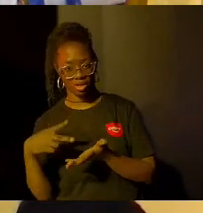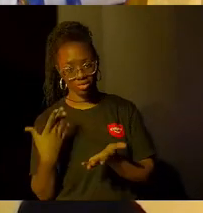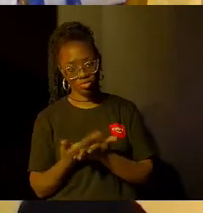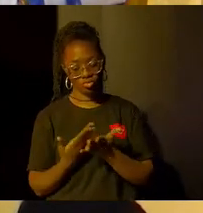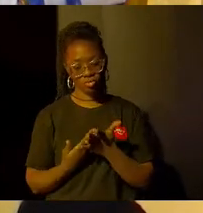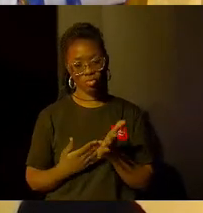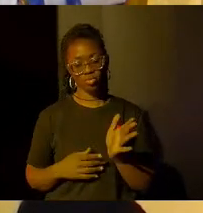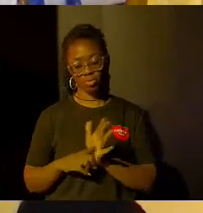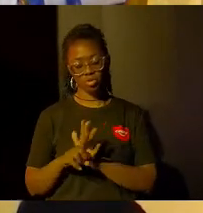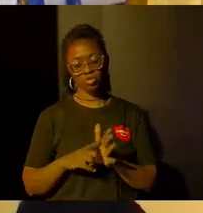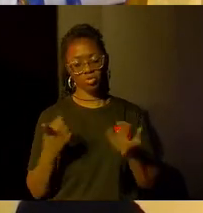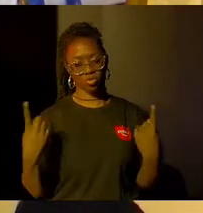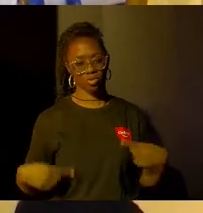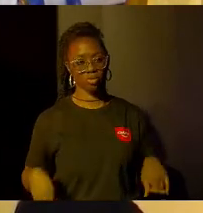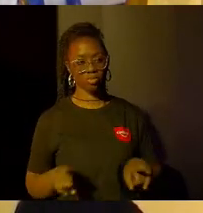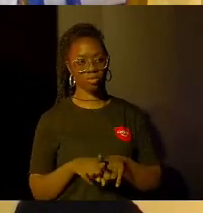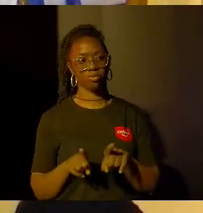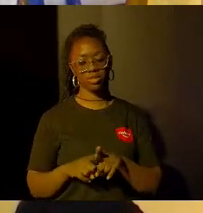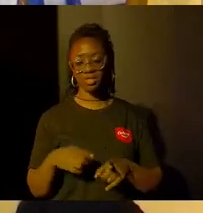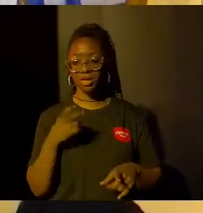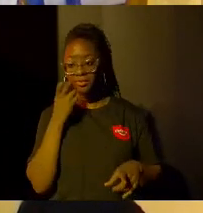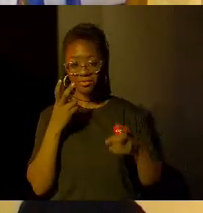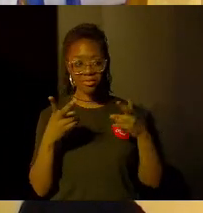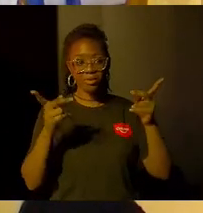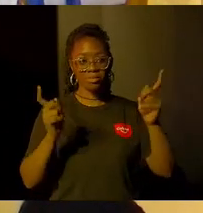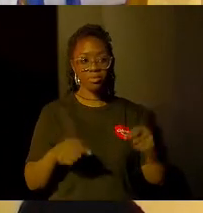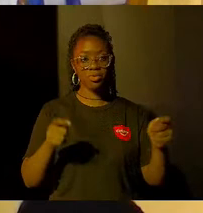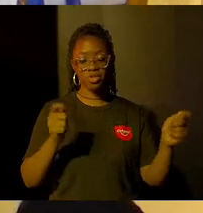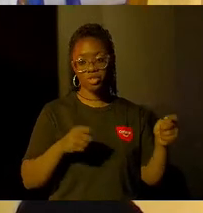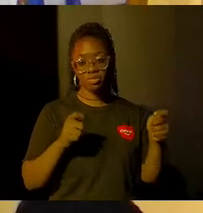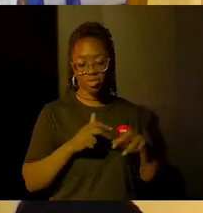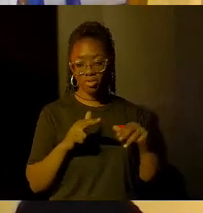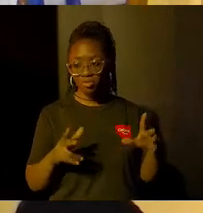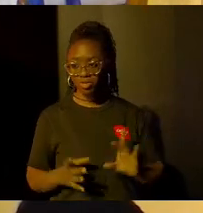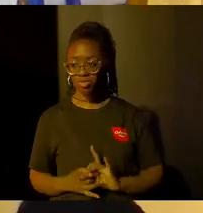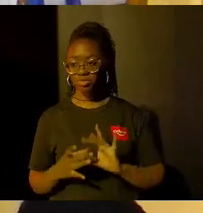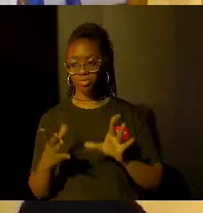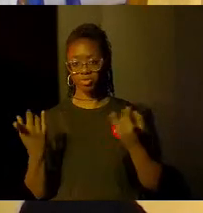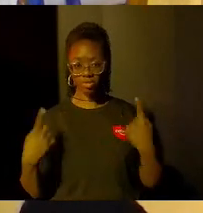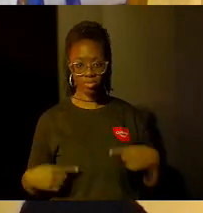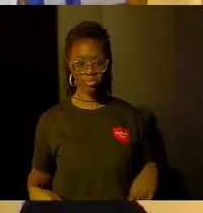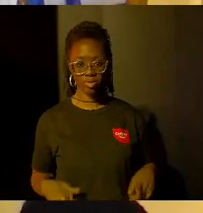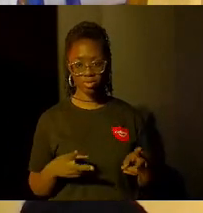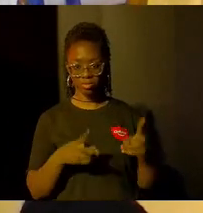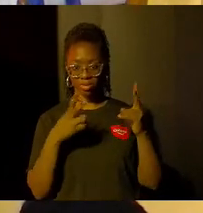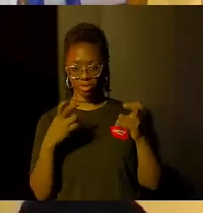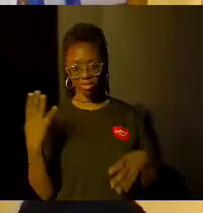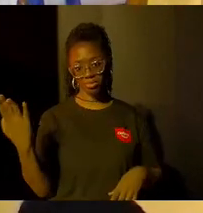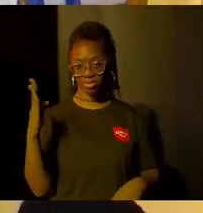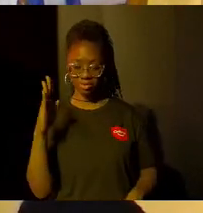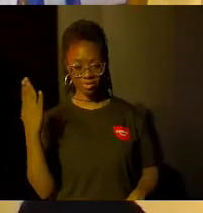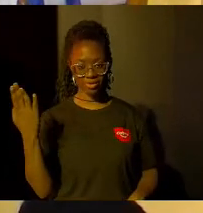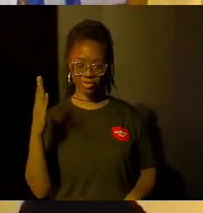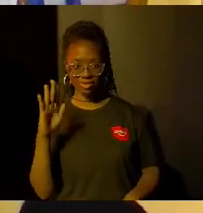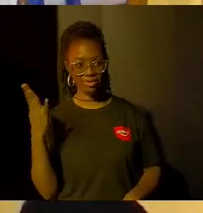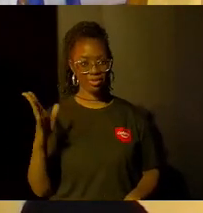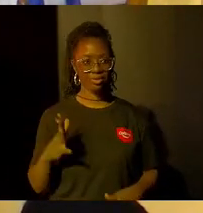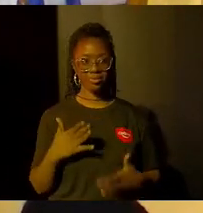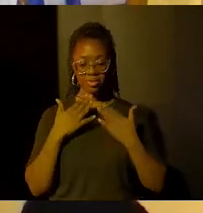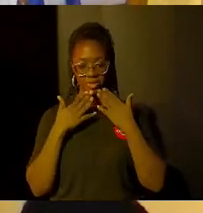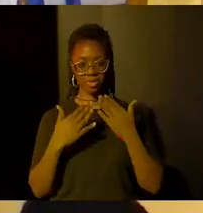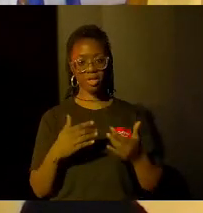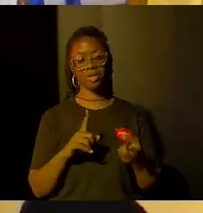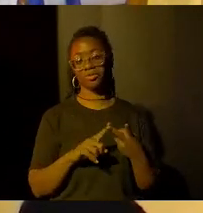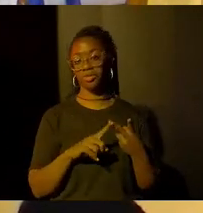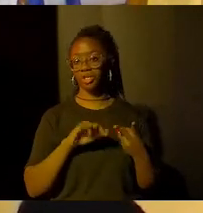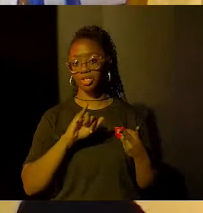e a gente vê tudo uma malemolência toda uma possibilidade uma disponibilidade corporal que você vê quando a Beyoncé tá fazendo show você vê quando a Isa